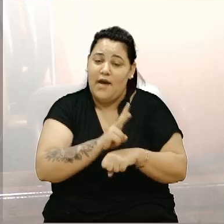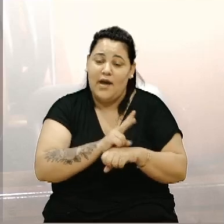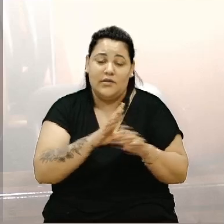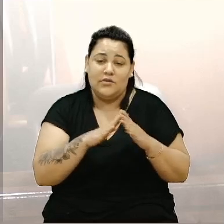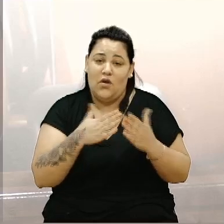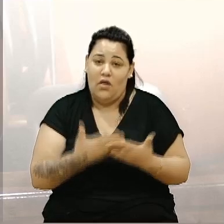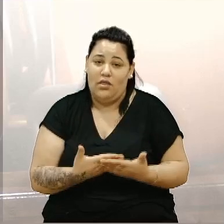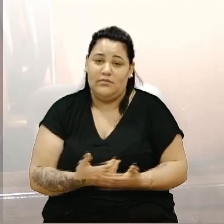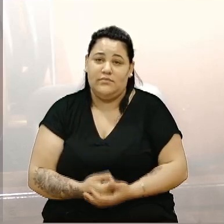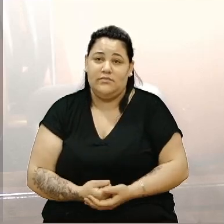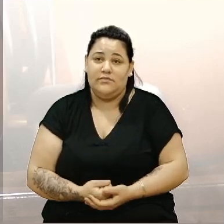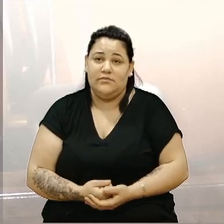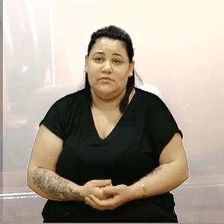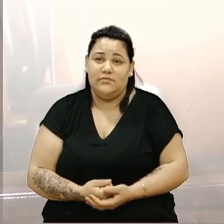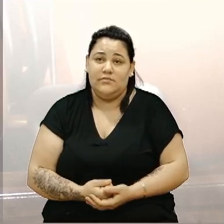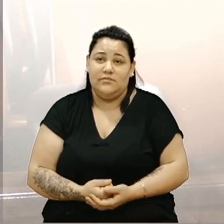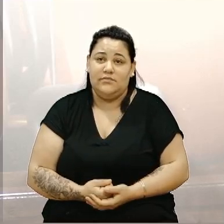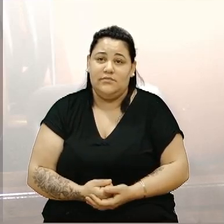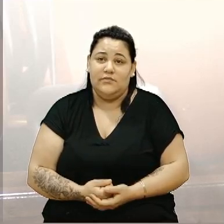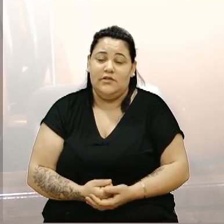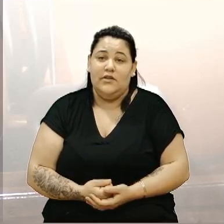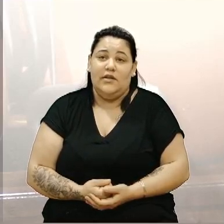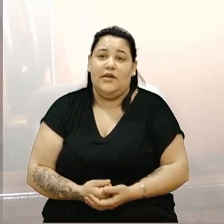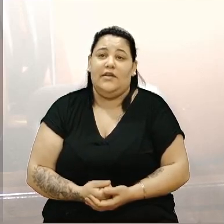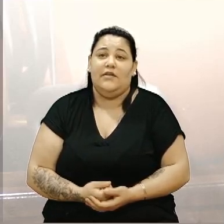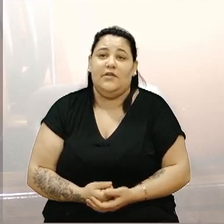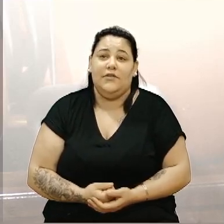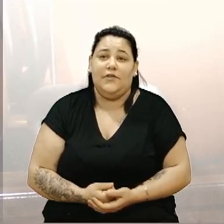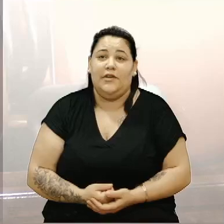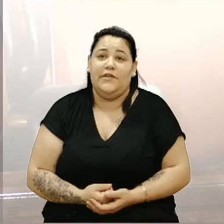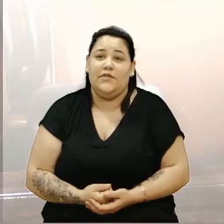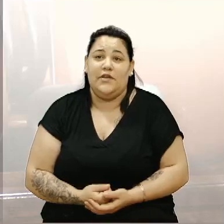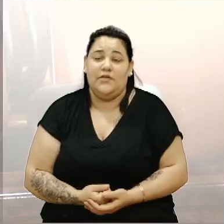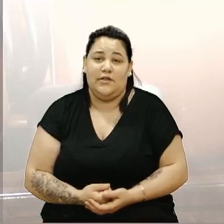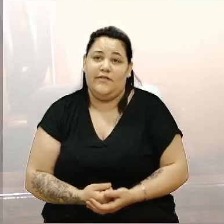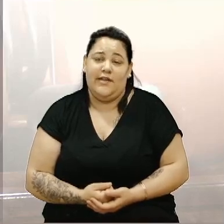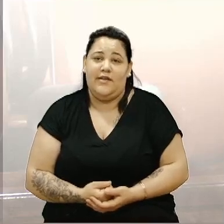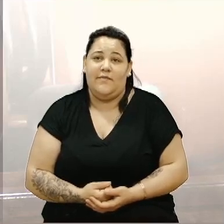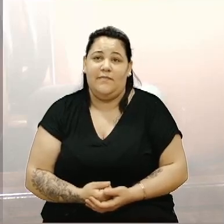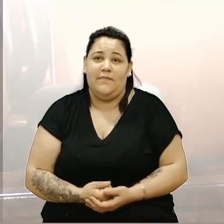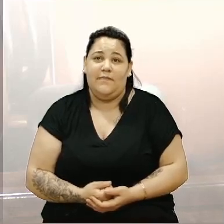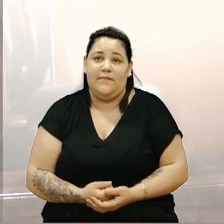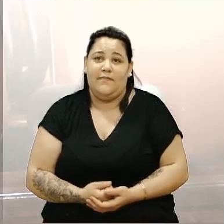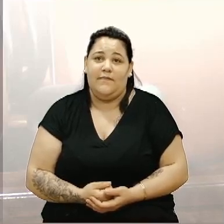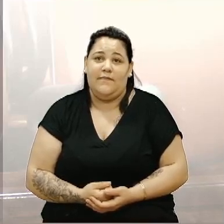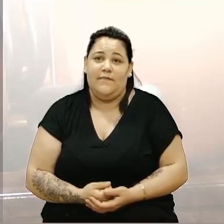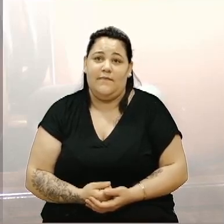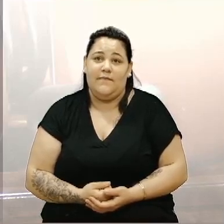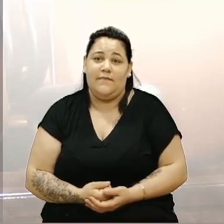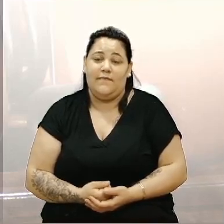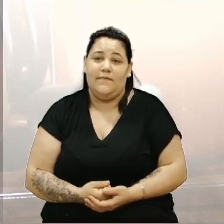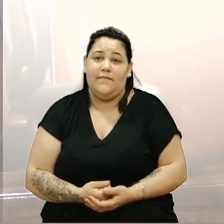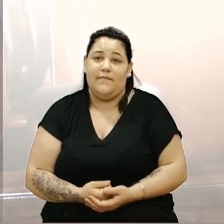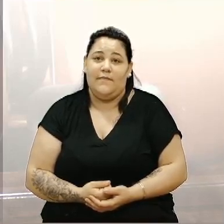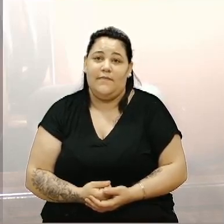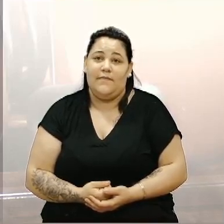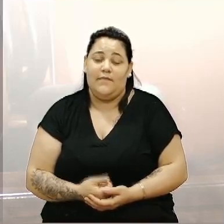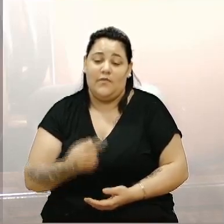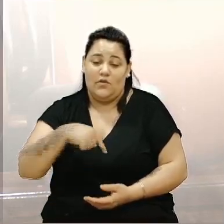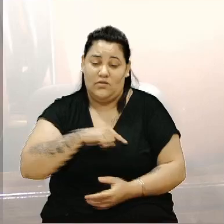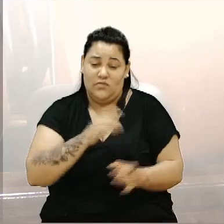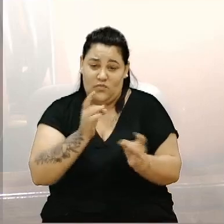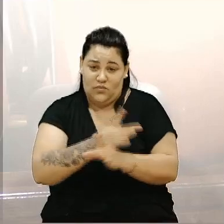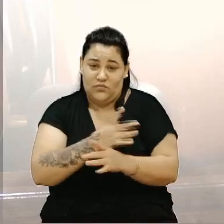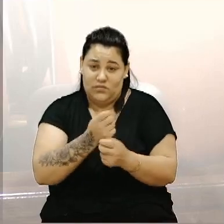escolas. Então, será que todo esse fluxo migratório que Caxias do Sul está recebendo, nós estamos preparados para